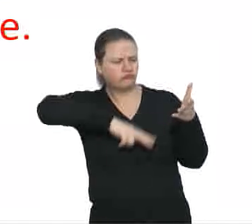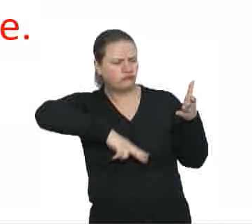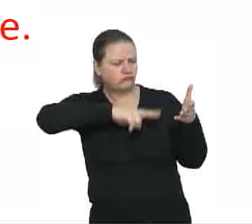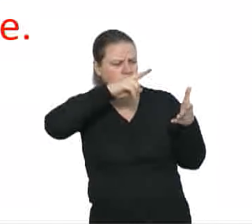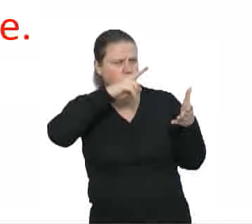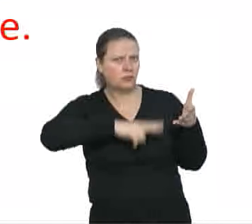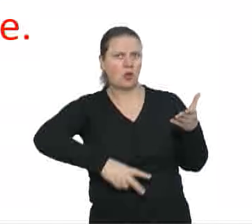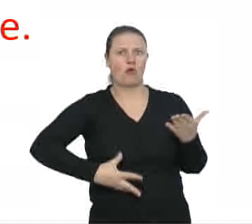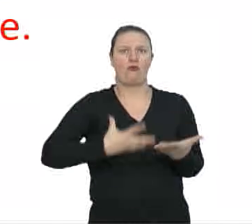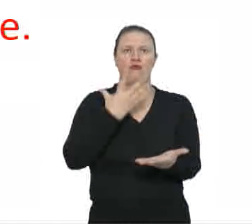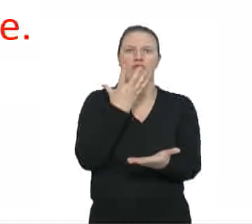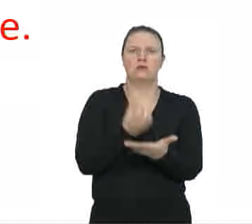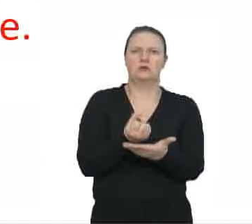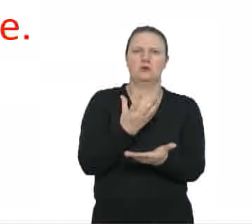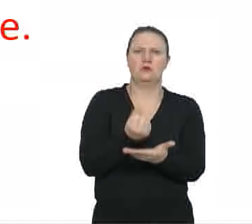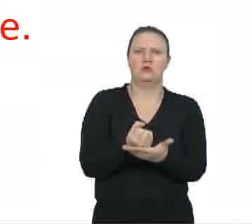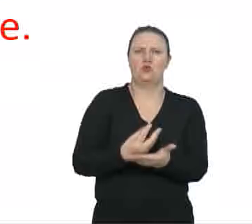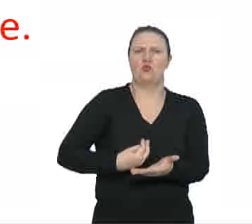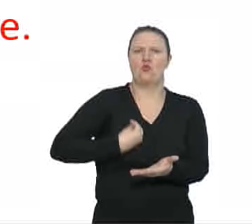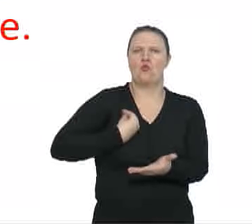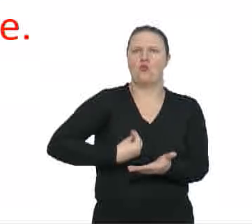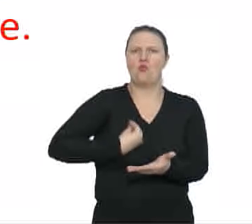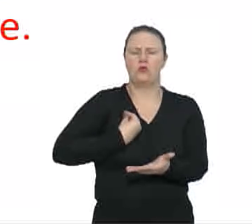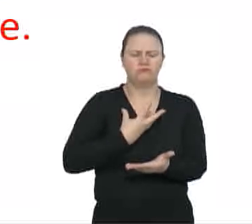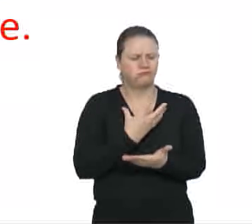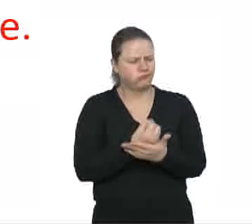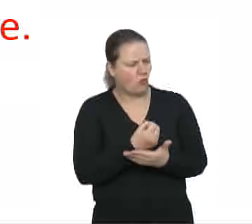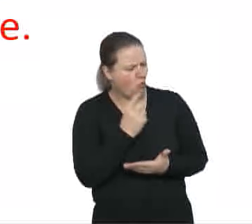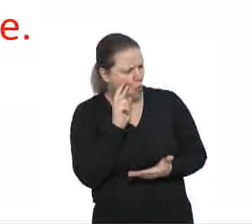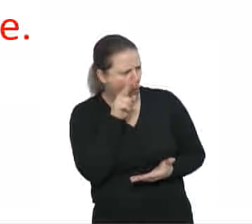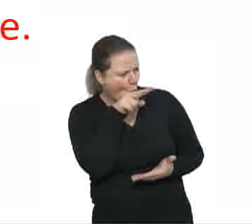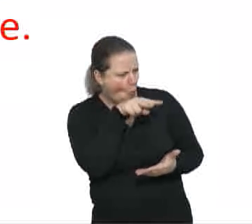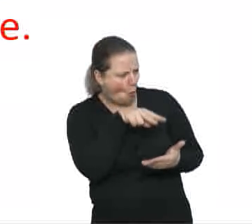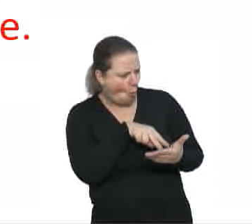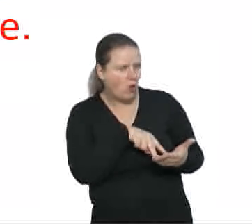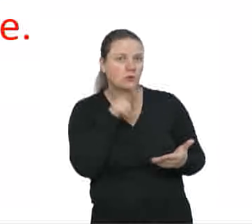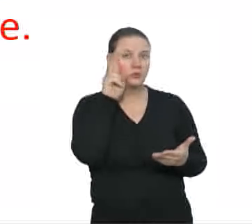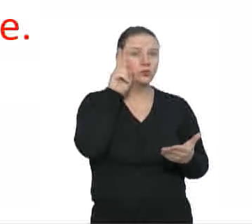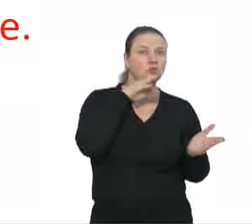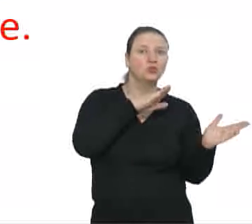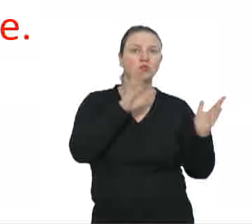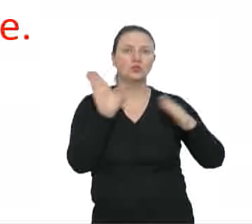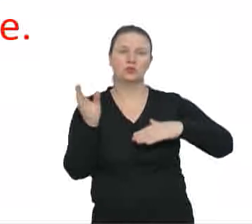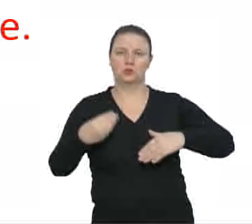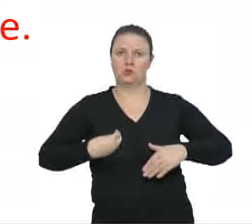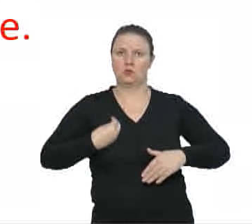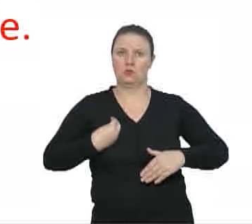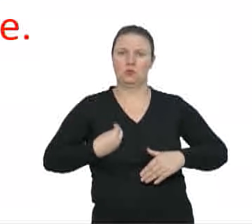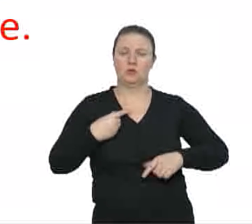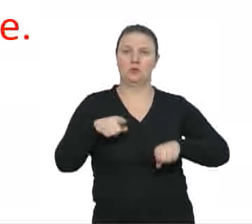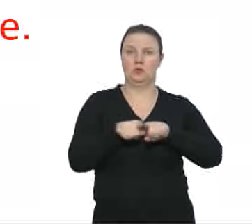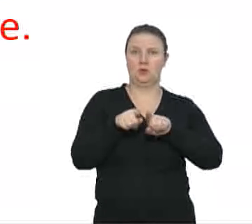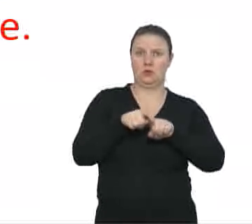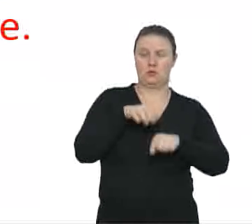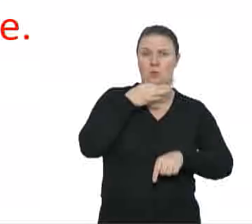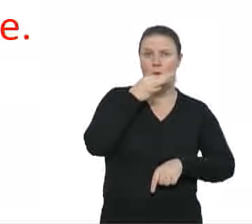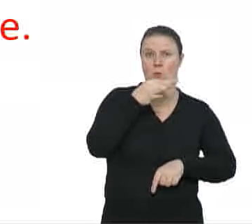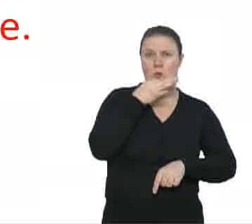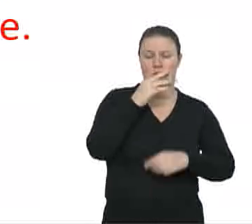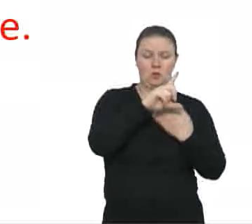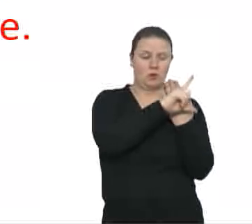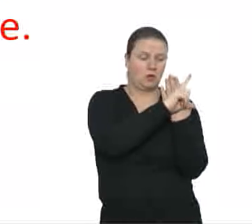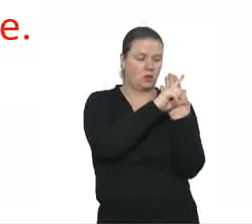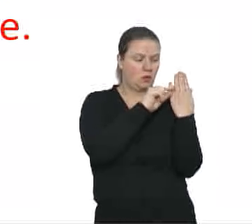a formação e a função que o autor desempenha na sociedade. Também indica que as opiniões são daquele autor